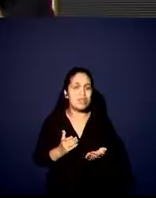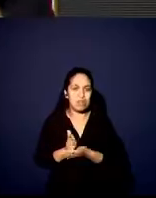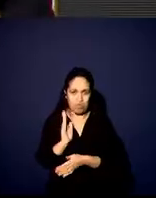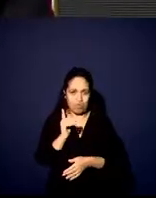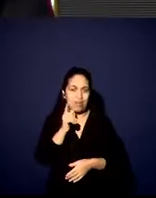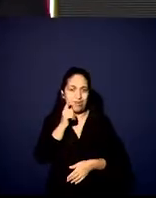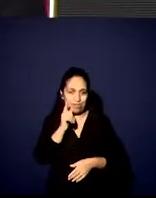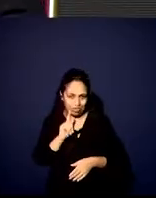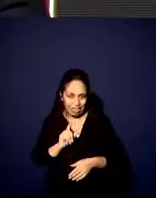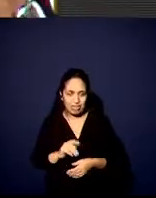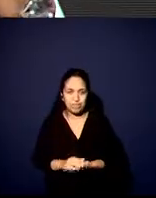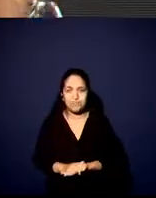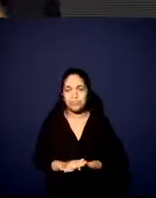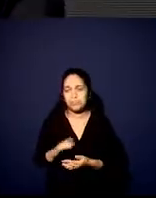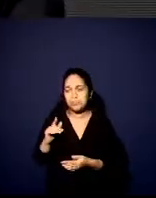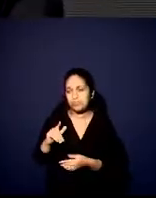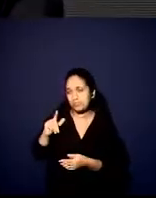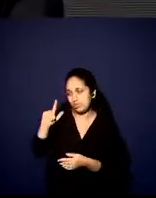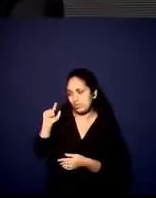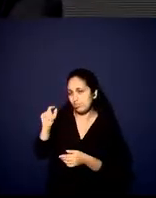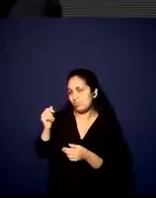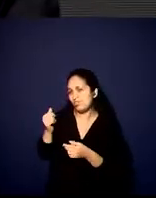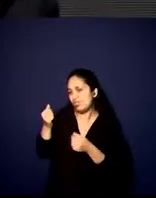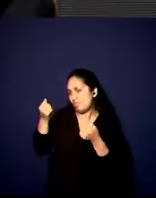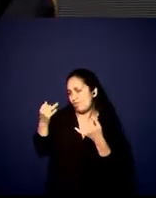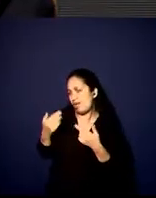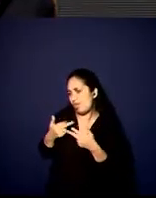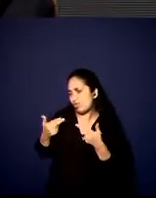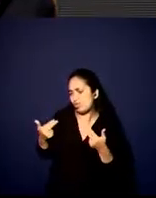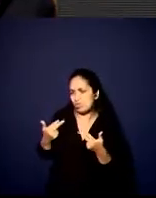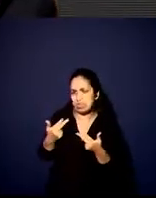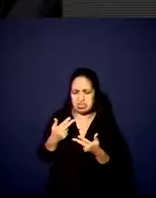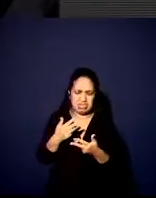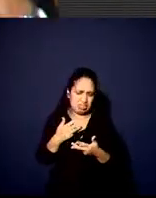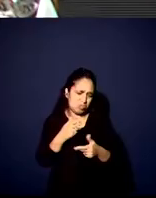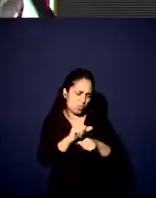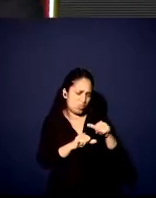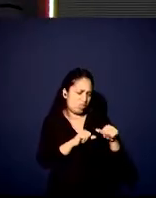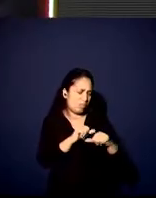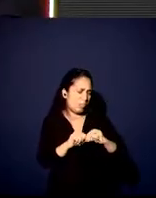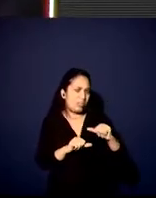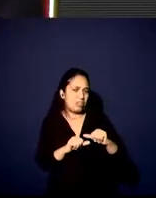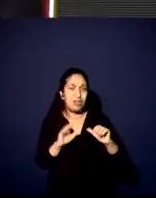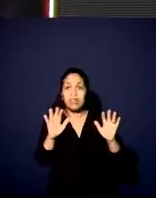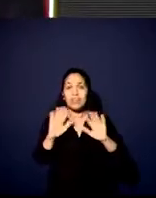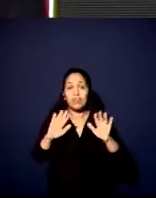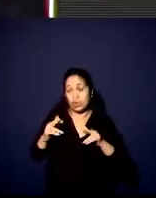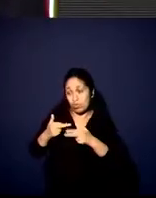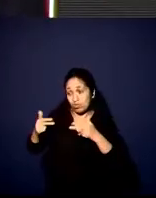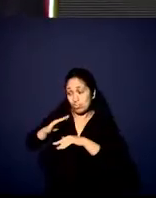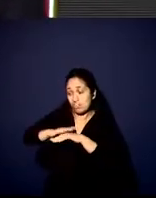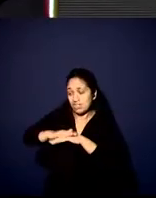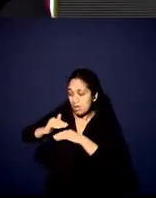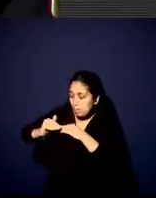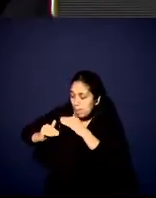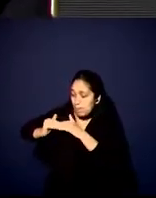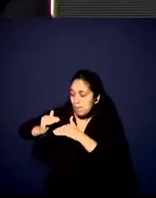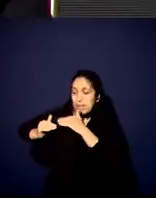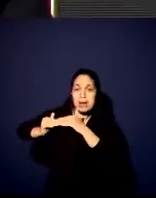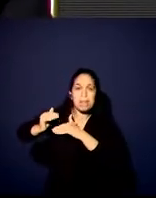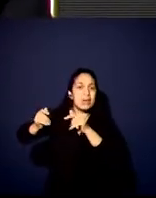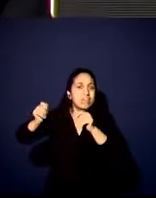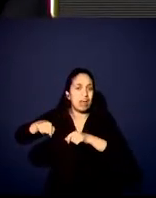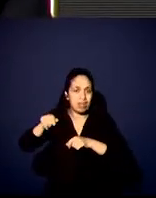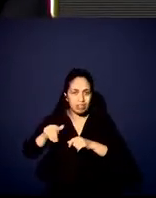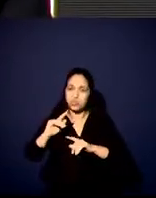antes de a gente falar do que a gente pode desmanchar ou mudar vamos falar do que a gente pode construir que vai ser esse nosso